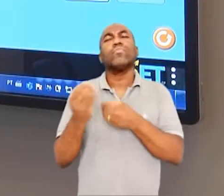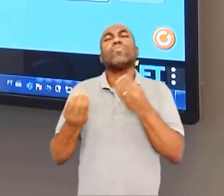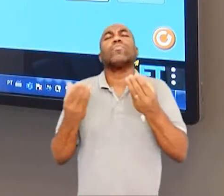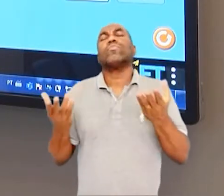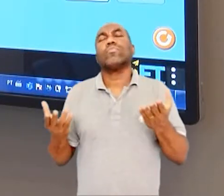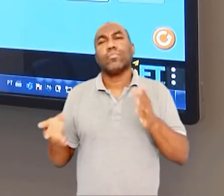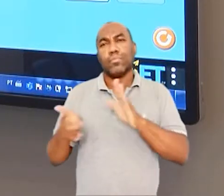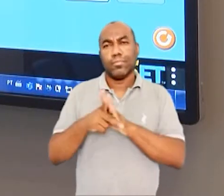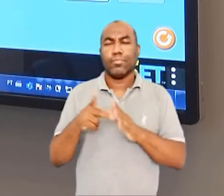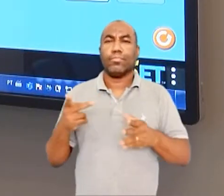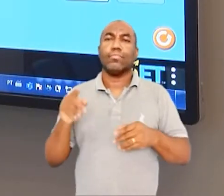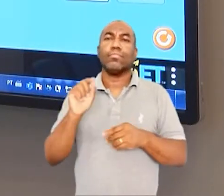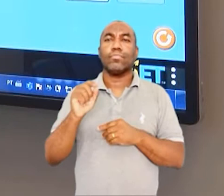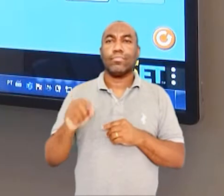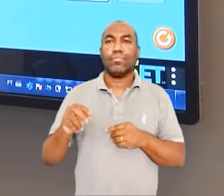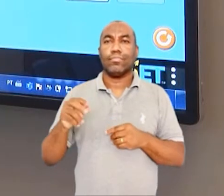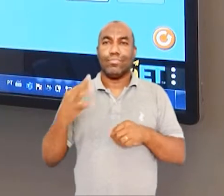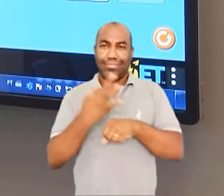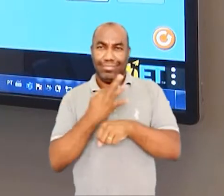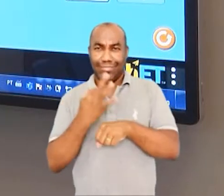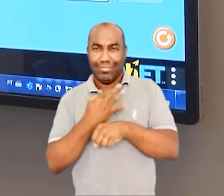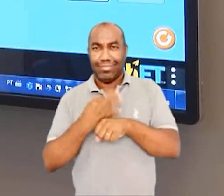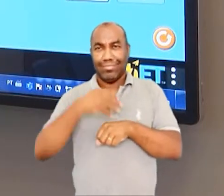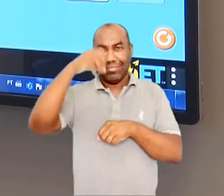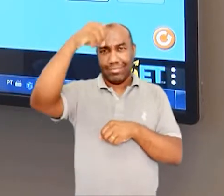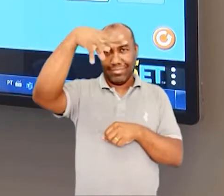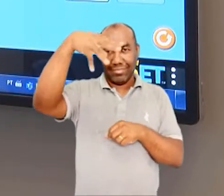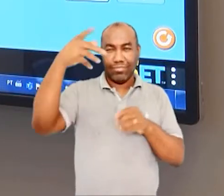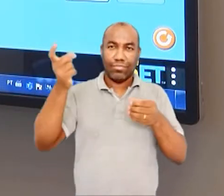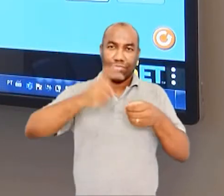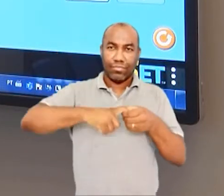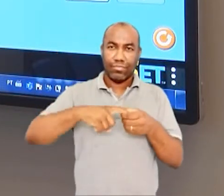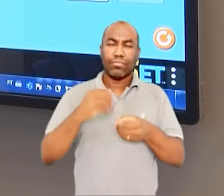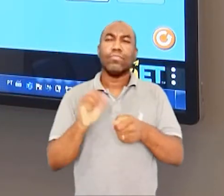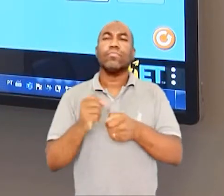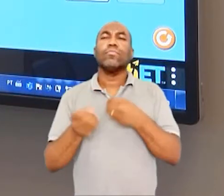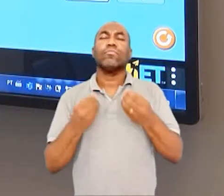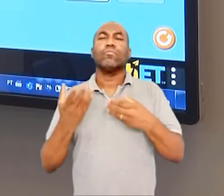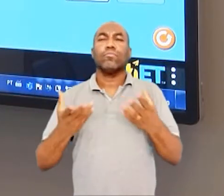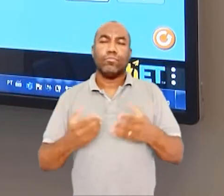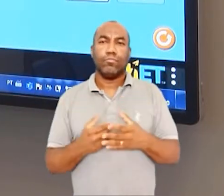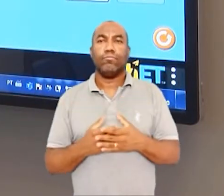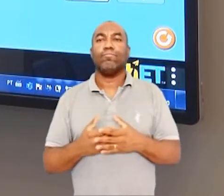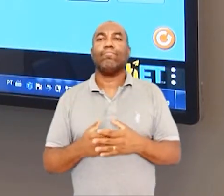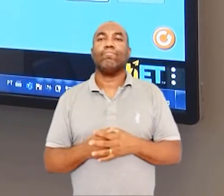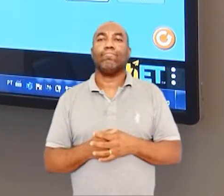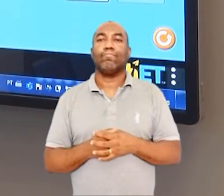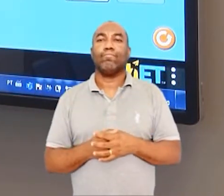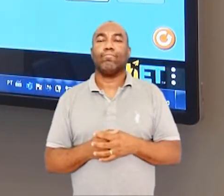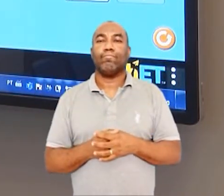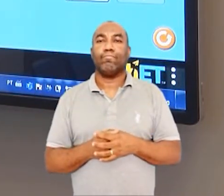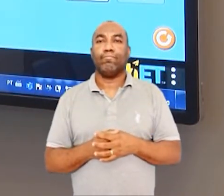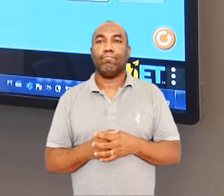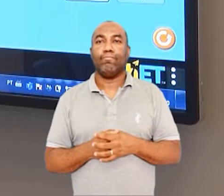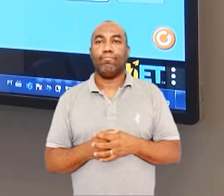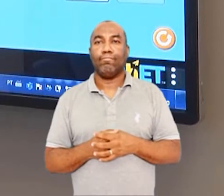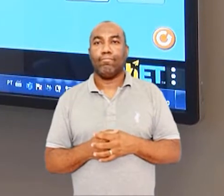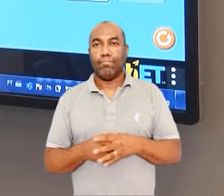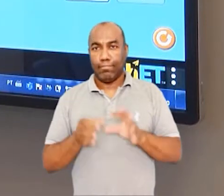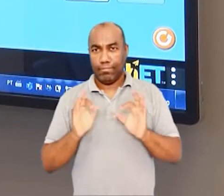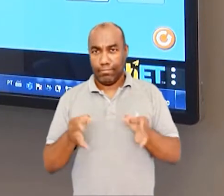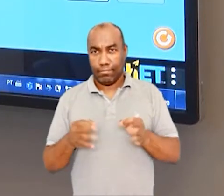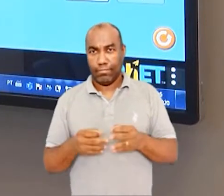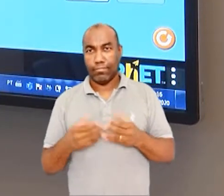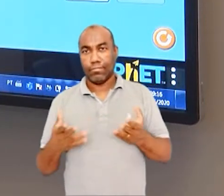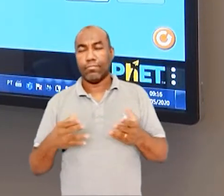queira voltar ao brilho da lâmpada novamente? A resposta é trivial, ok?